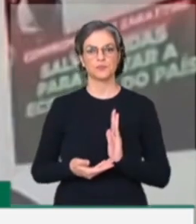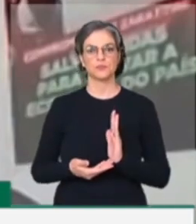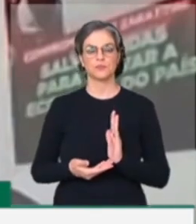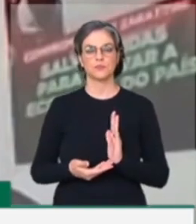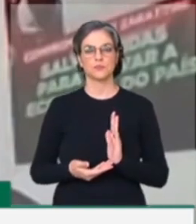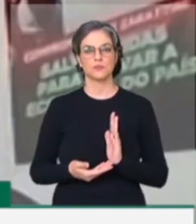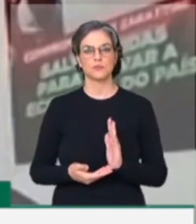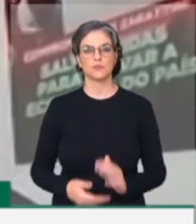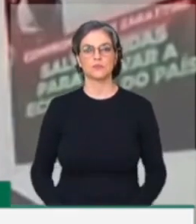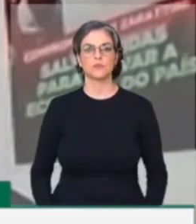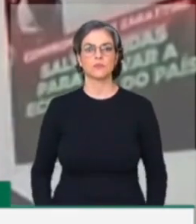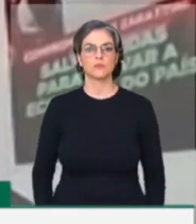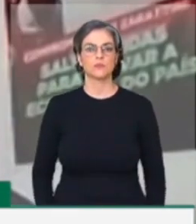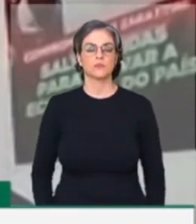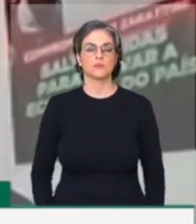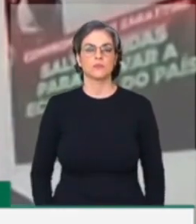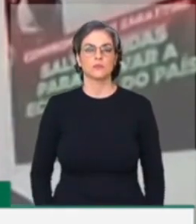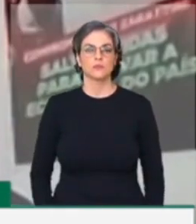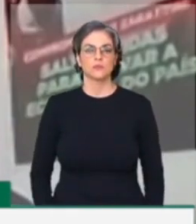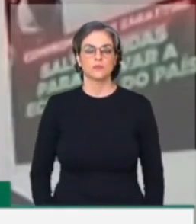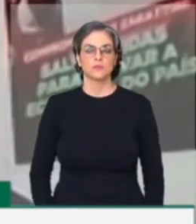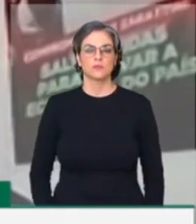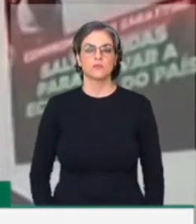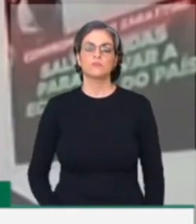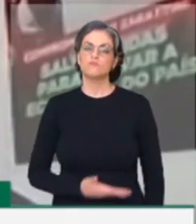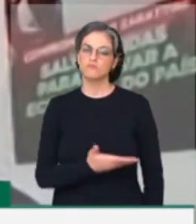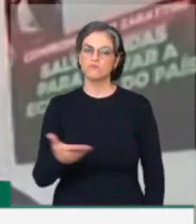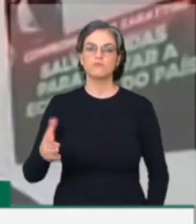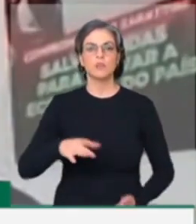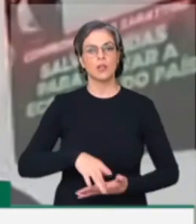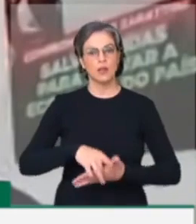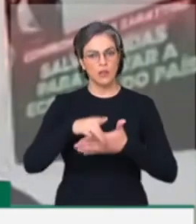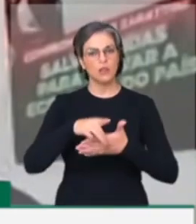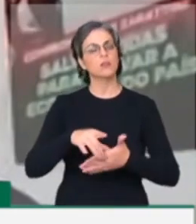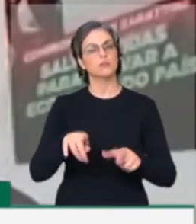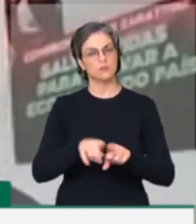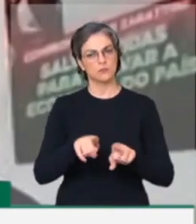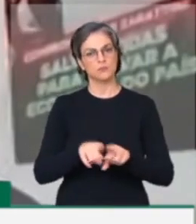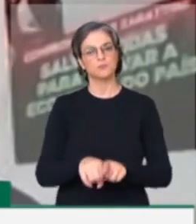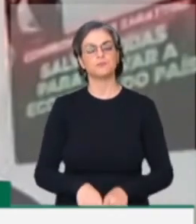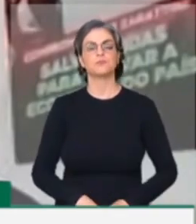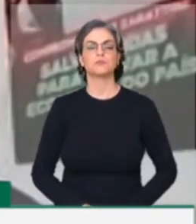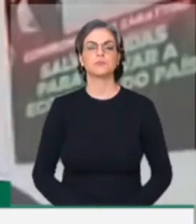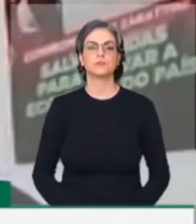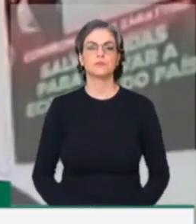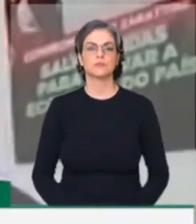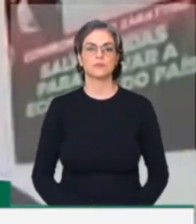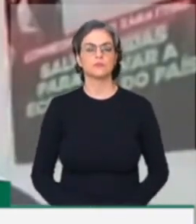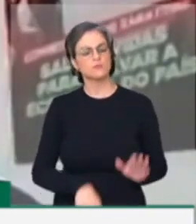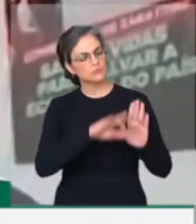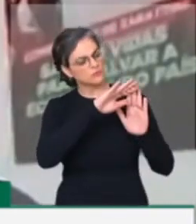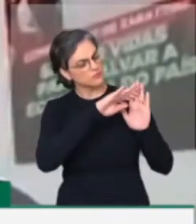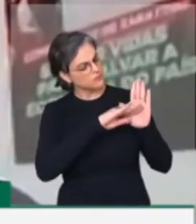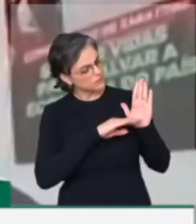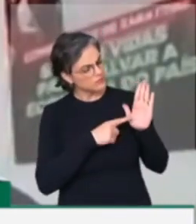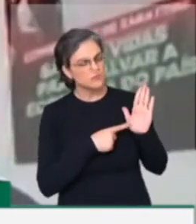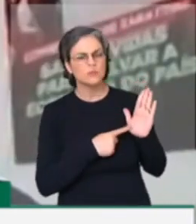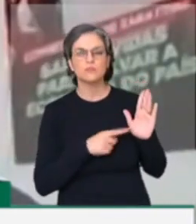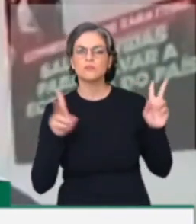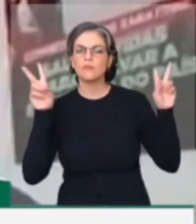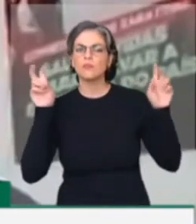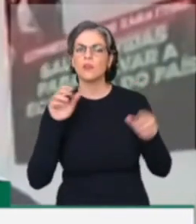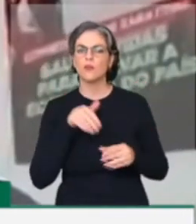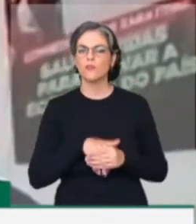Deputados, aos senhores líderes e senhoras líderes. Nós estamos com uma pauta cada vez mais distante